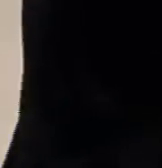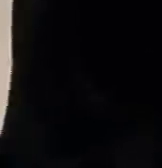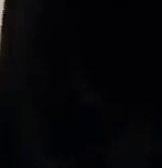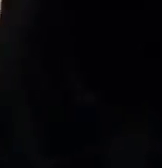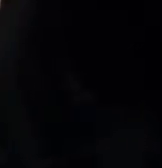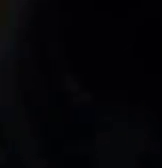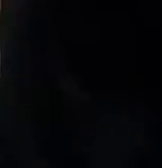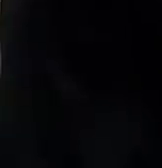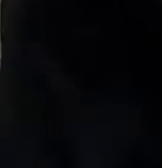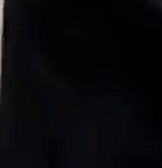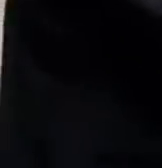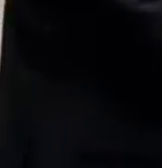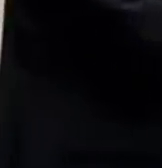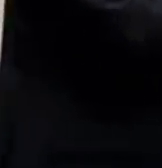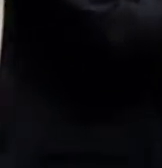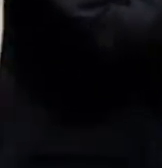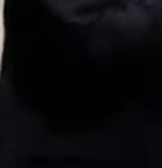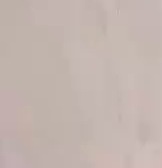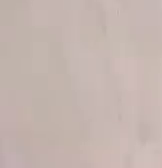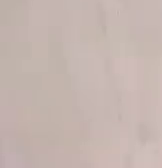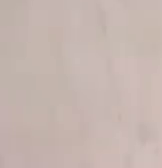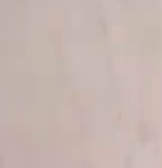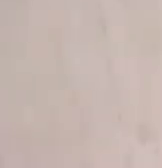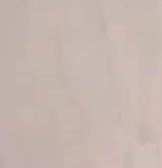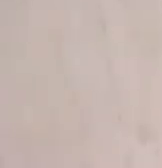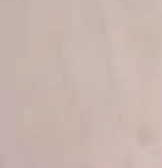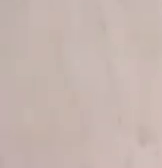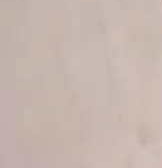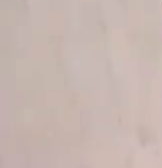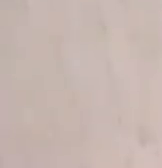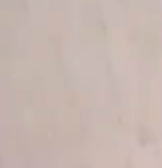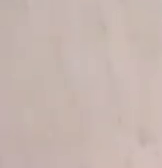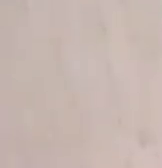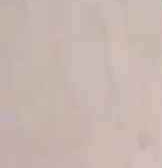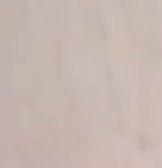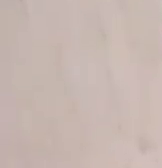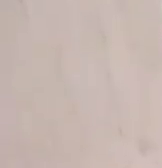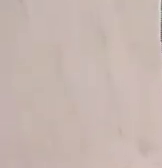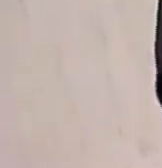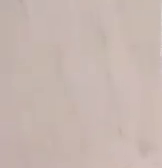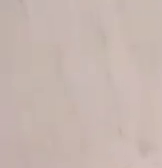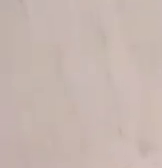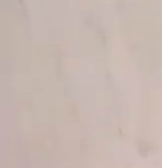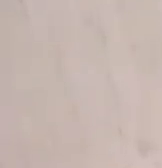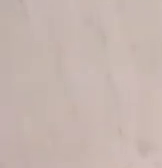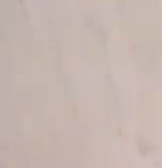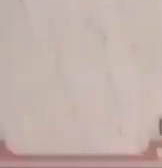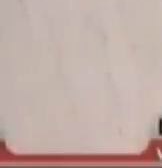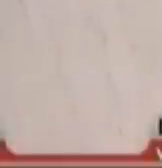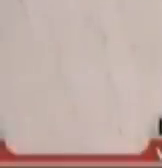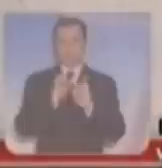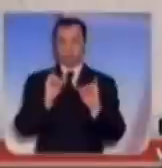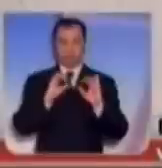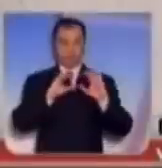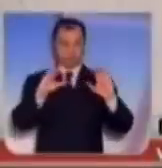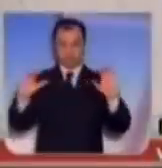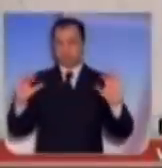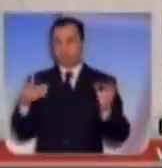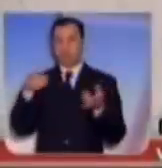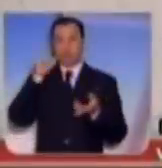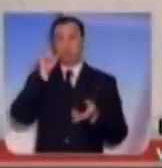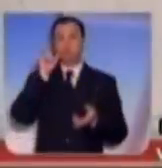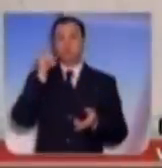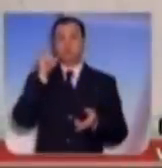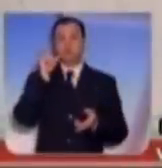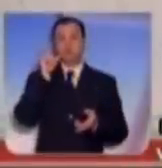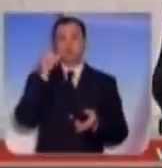Senhor presidente, nobre deputado Ed Thomas, de volta a esta tribuna, gostaria de comunicar a todos que